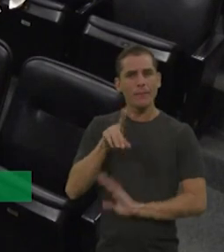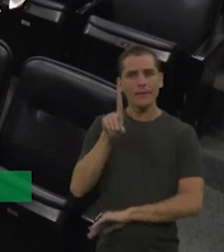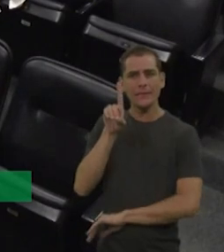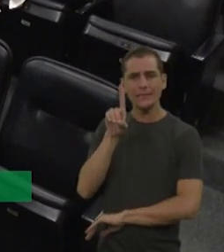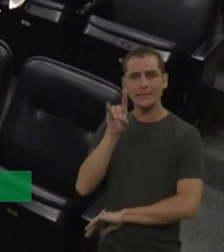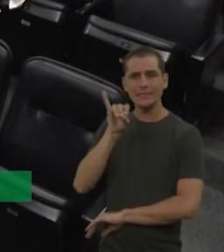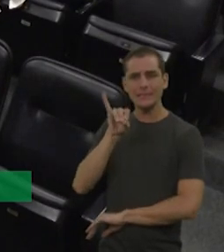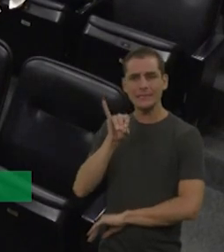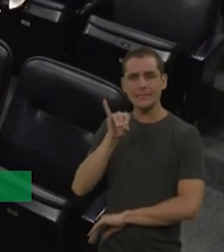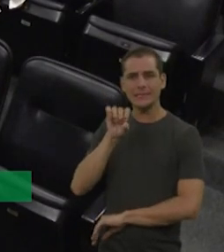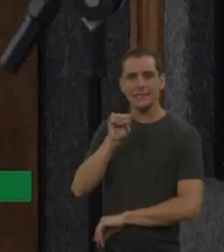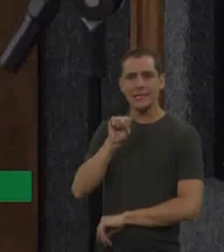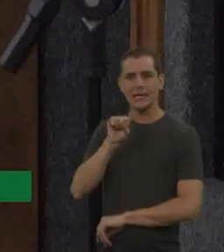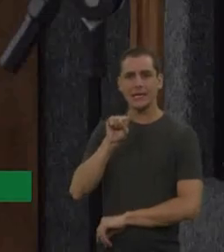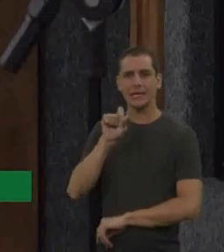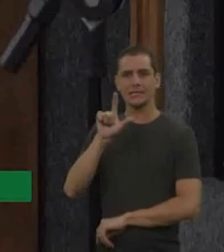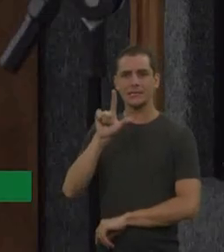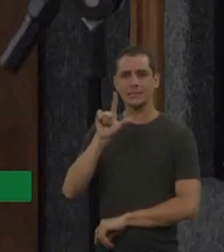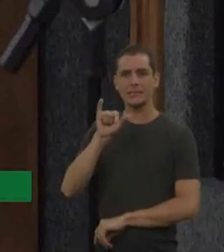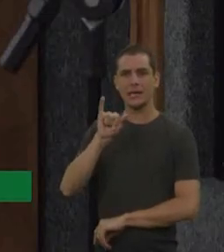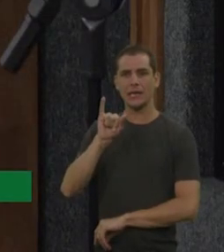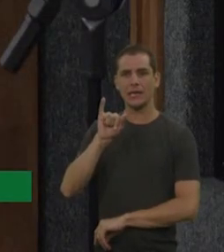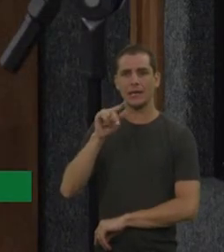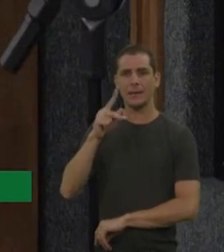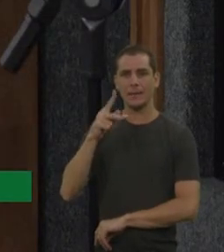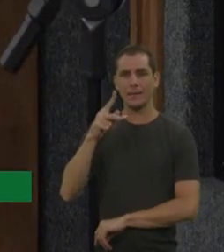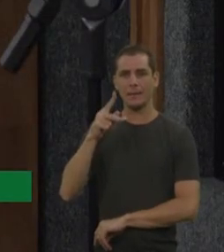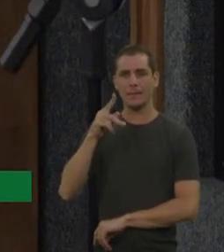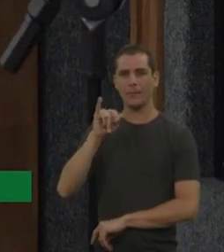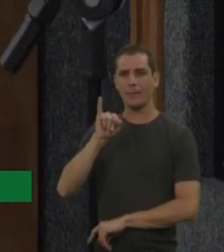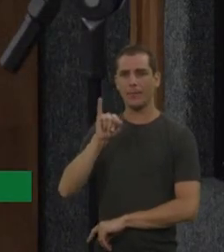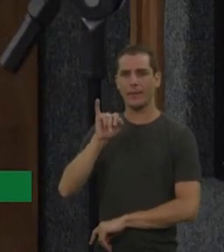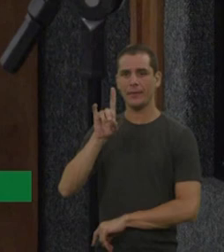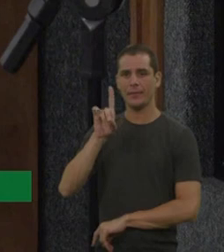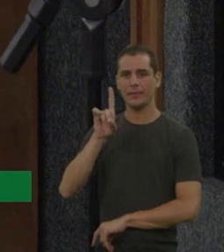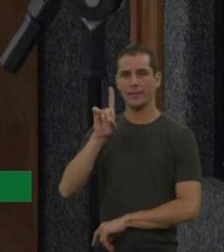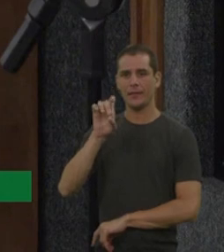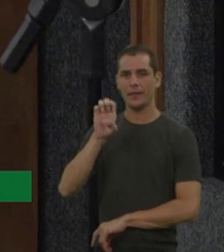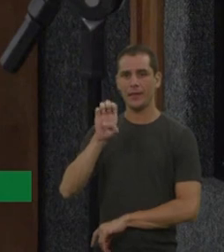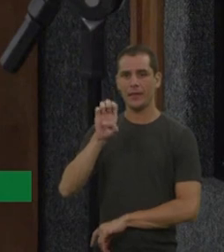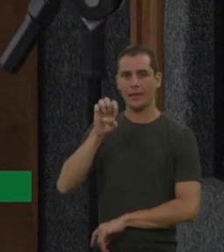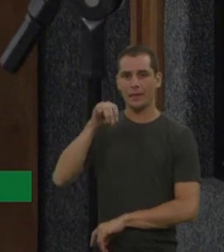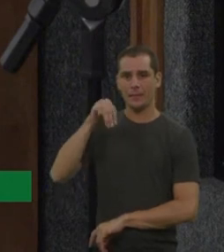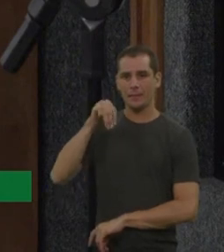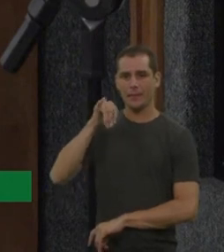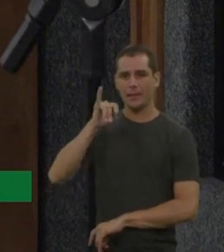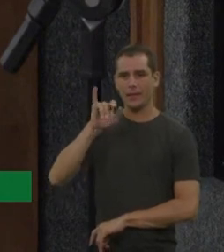dislipidemia, perdão, em portadores de lipodistrofia.